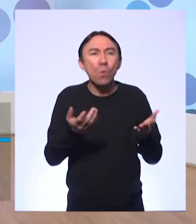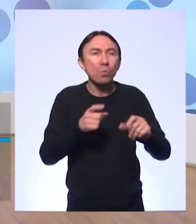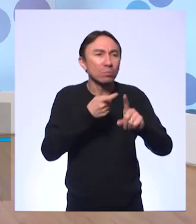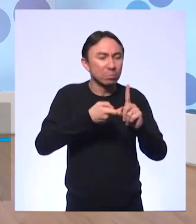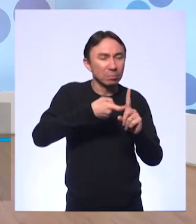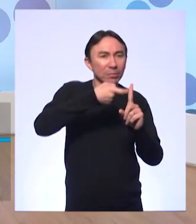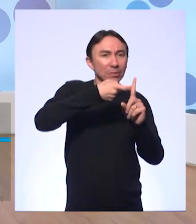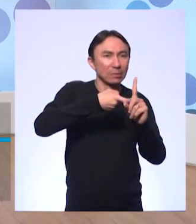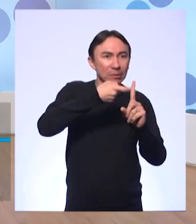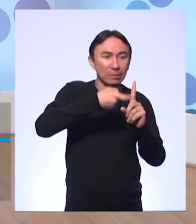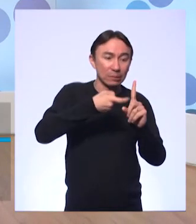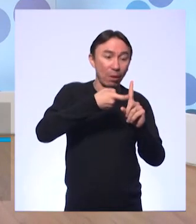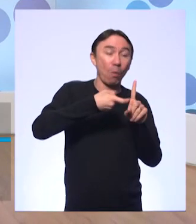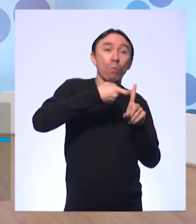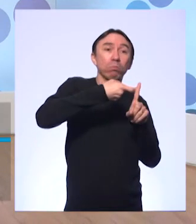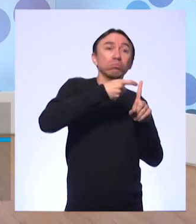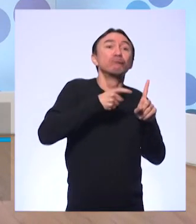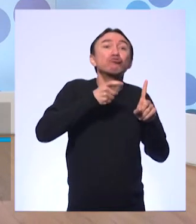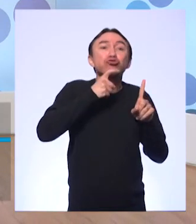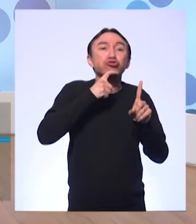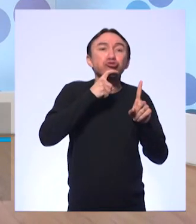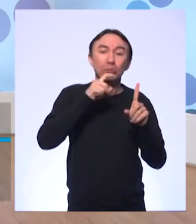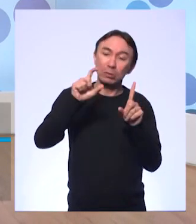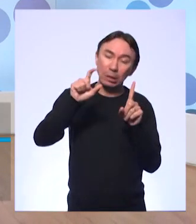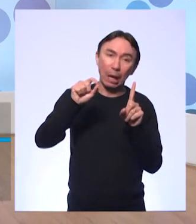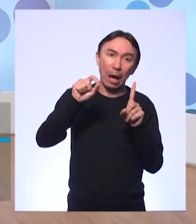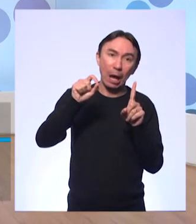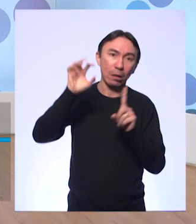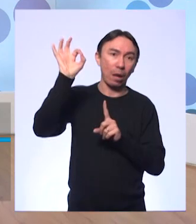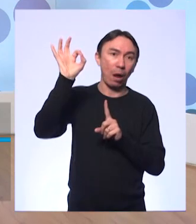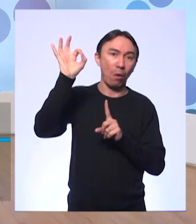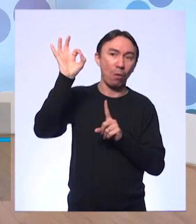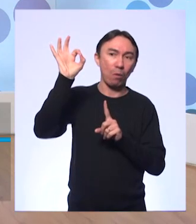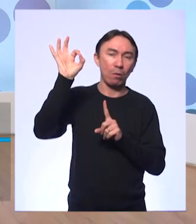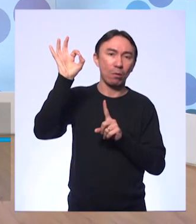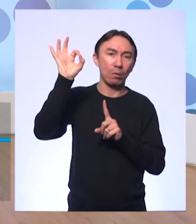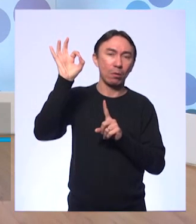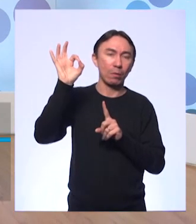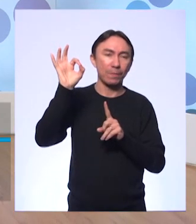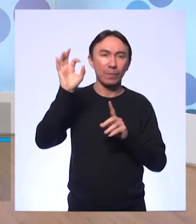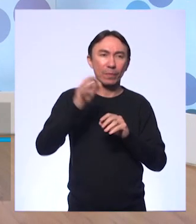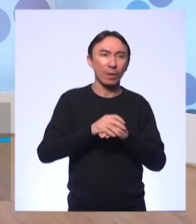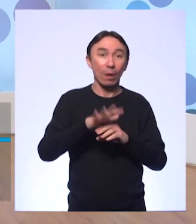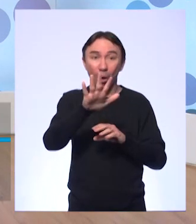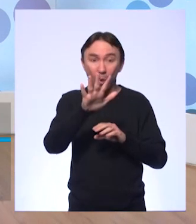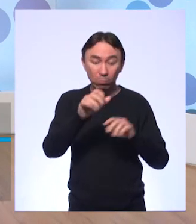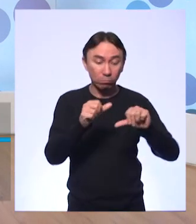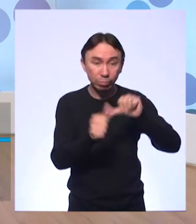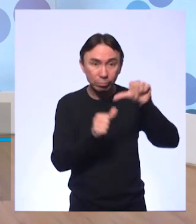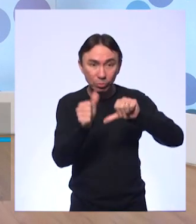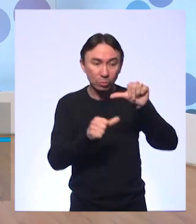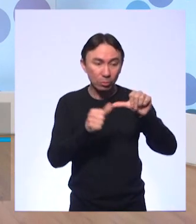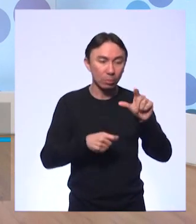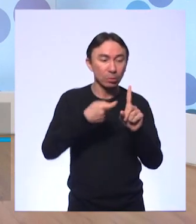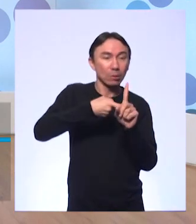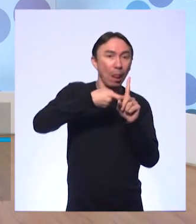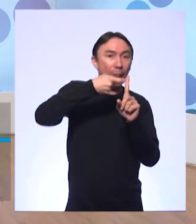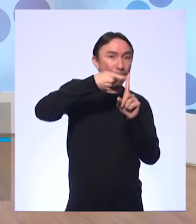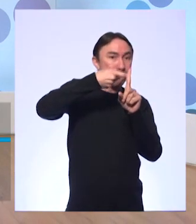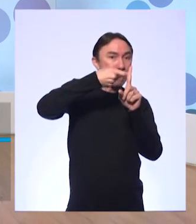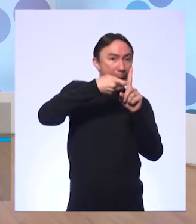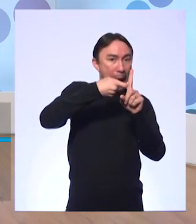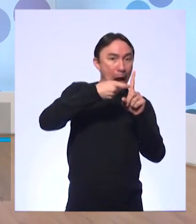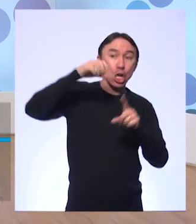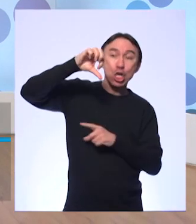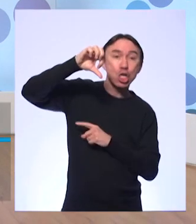graus, tá vendo? 10 graus. Eu senti aí na pele. Tá? Indo para 9, o diretor acabou de falar. Então, se prepare